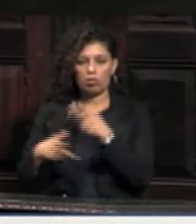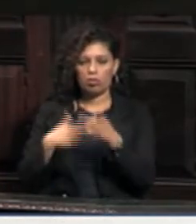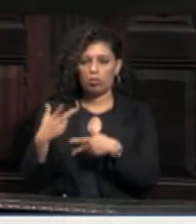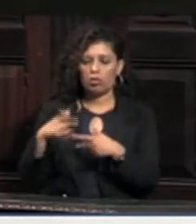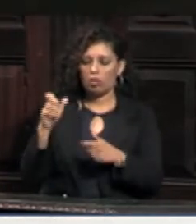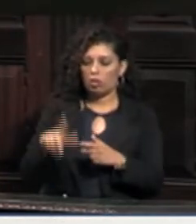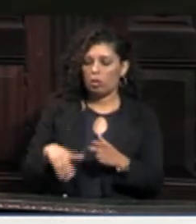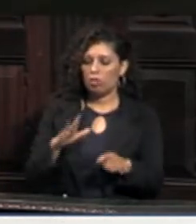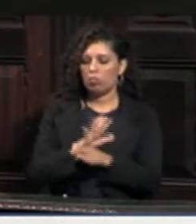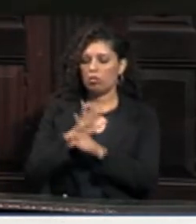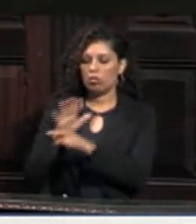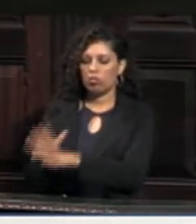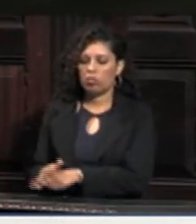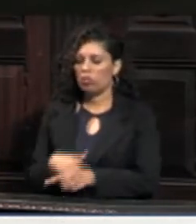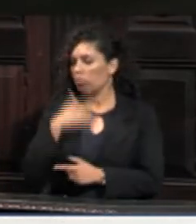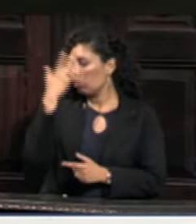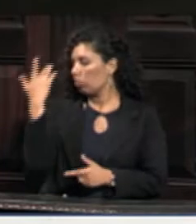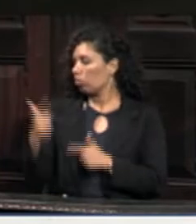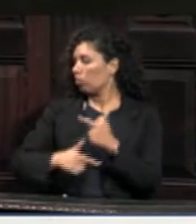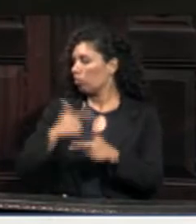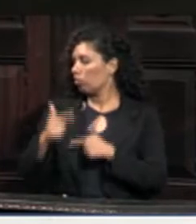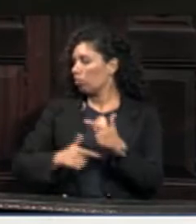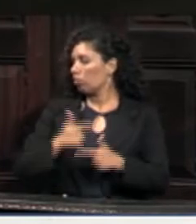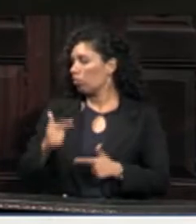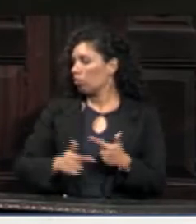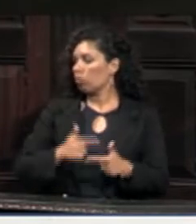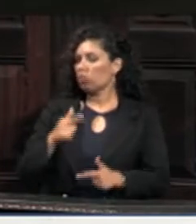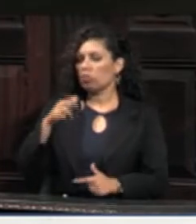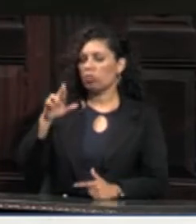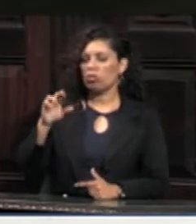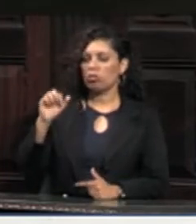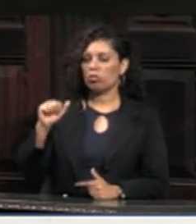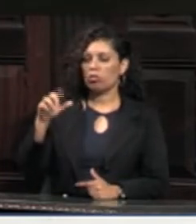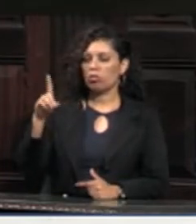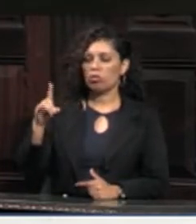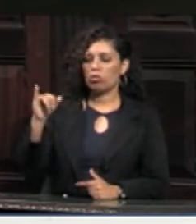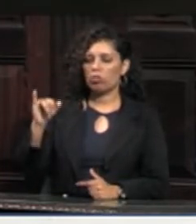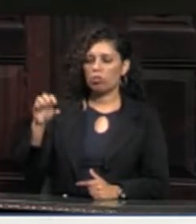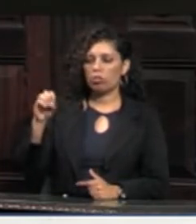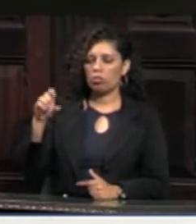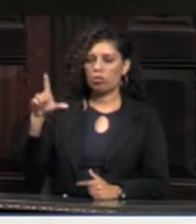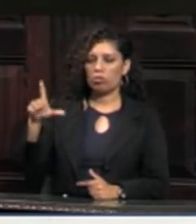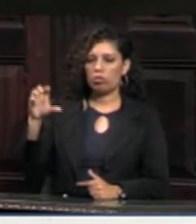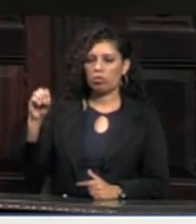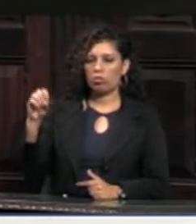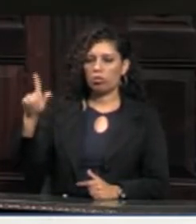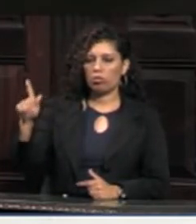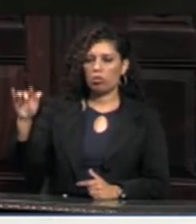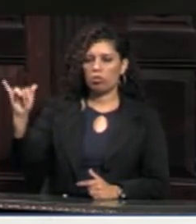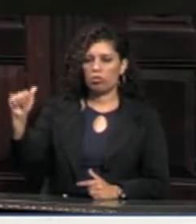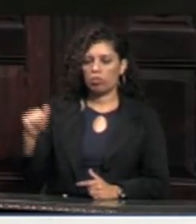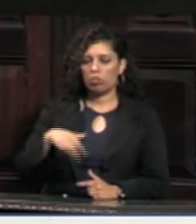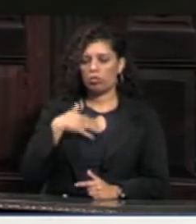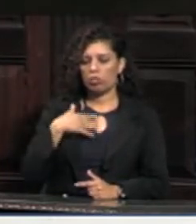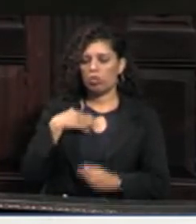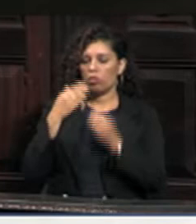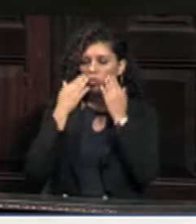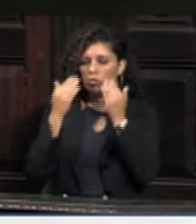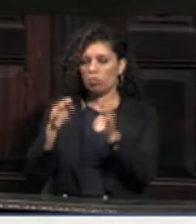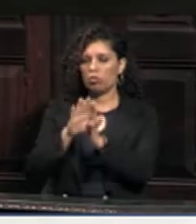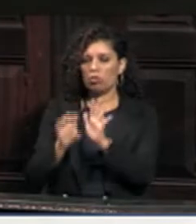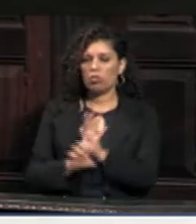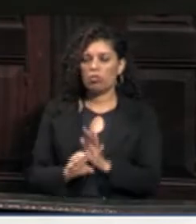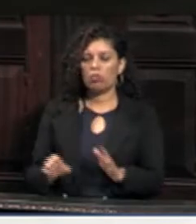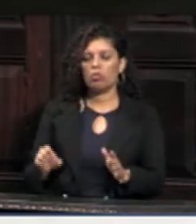profissionais nessa área, além de considerar o projeto muito meritório, eu apresento uma emenda que é um